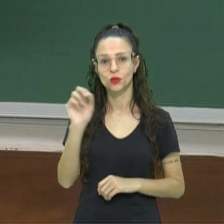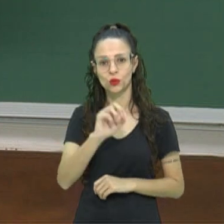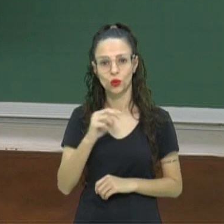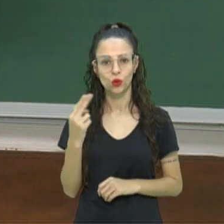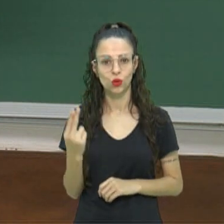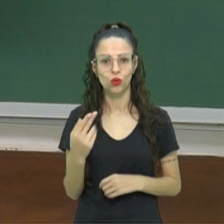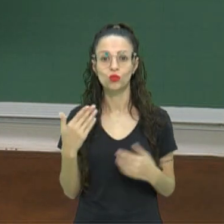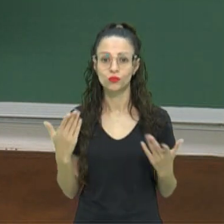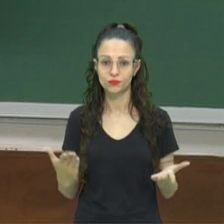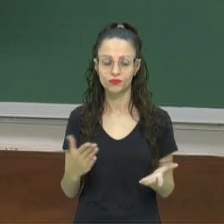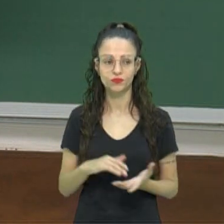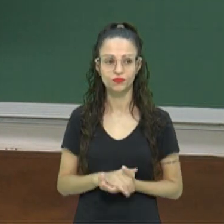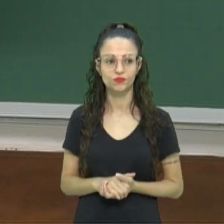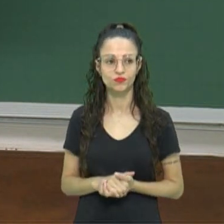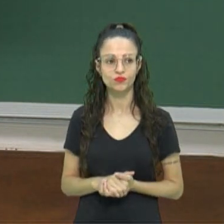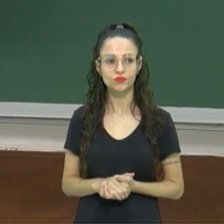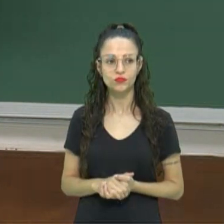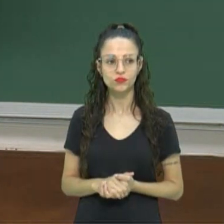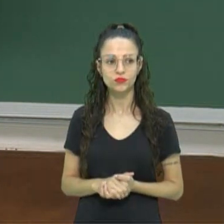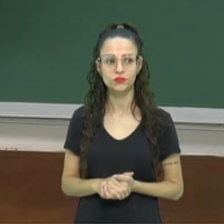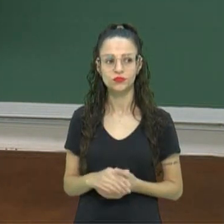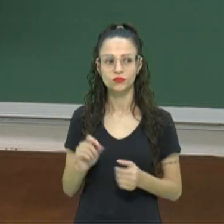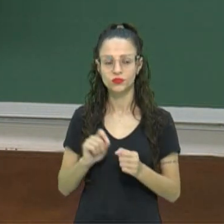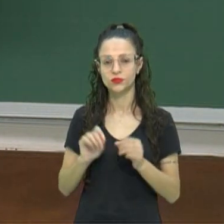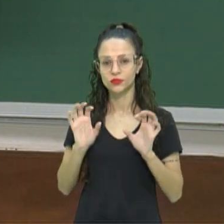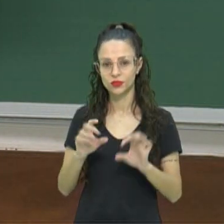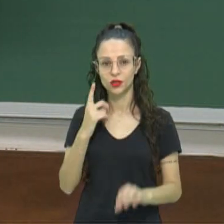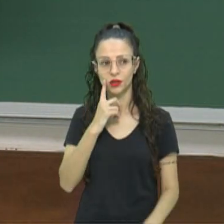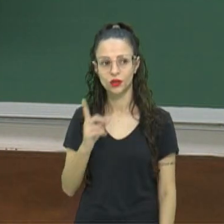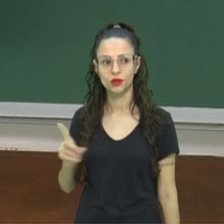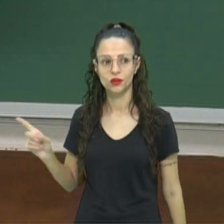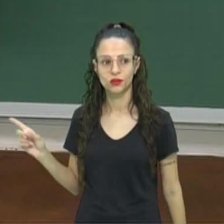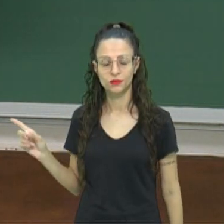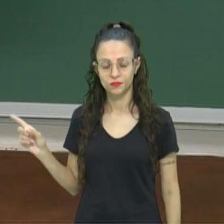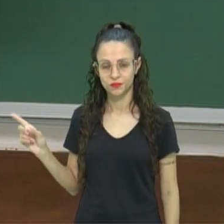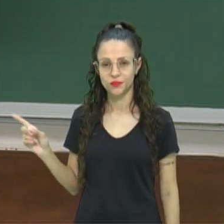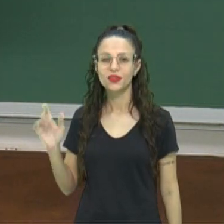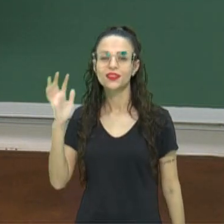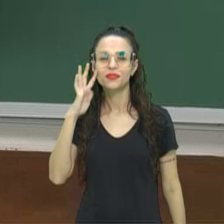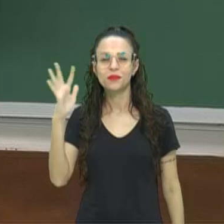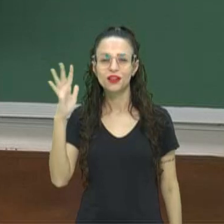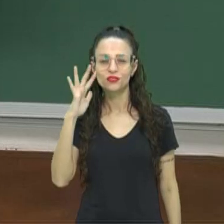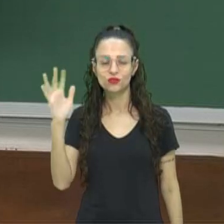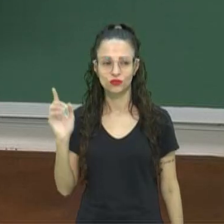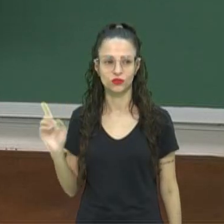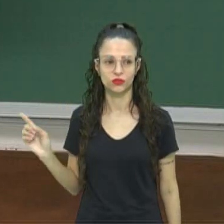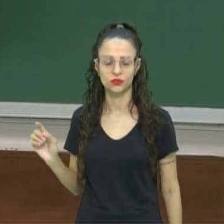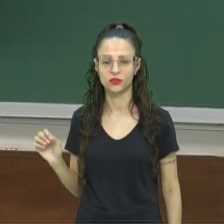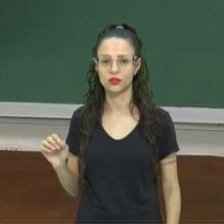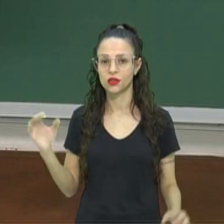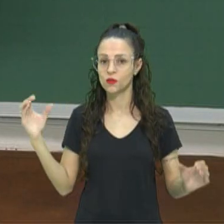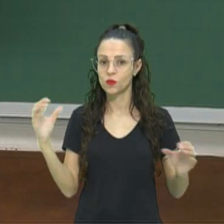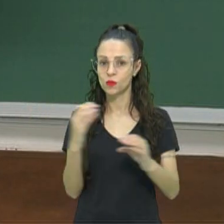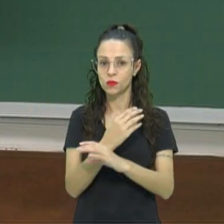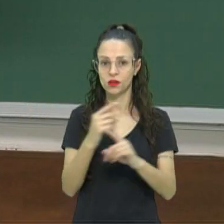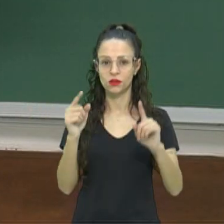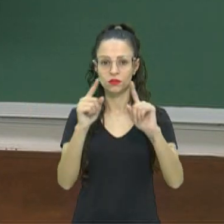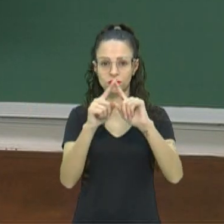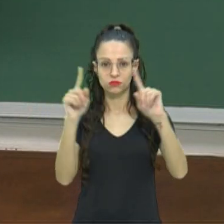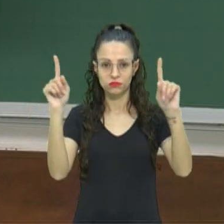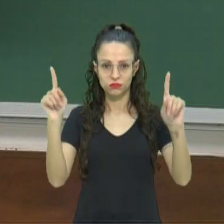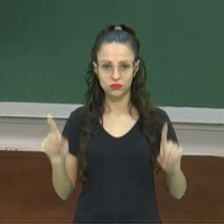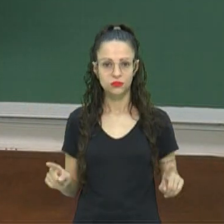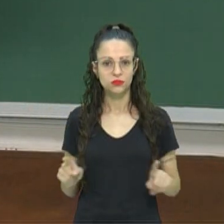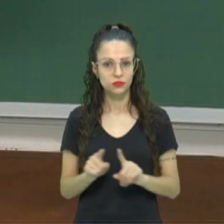Ou então, você pode fazer assim que nem a Pro fez, ó. Você imagina o retângulo inteiro, certo?